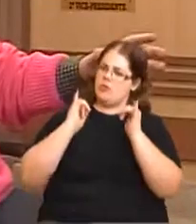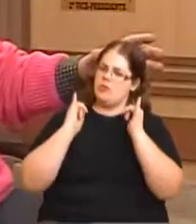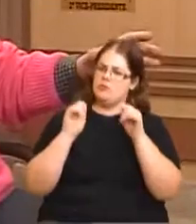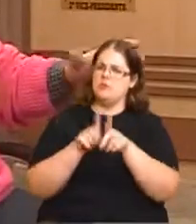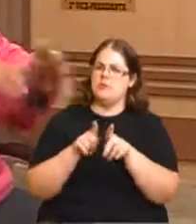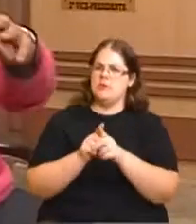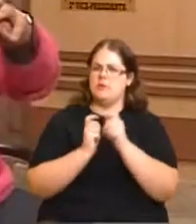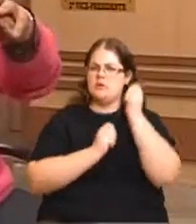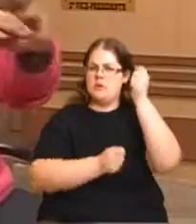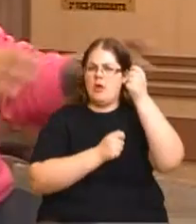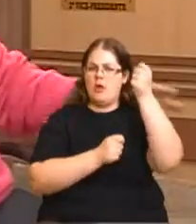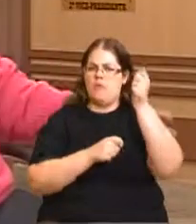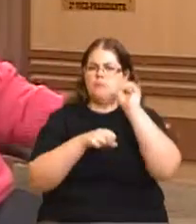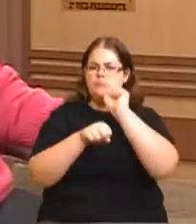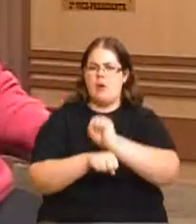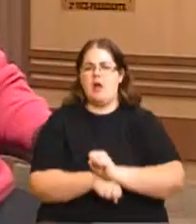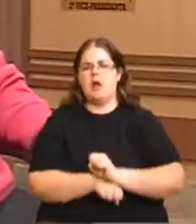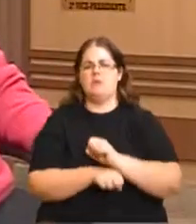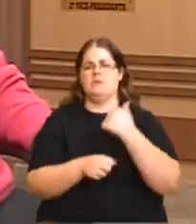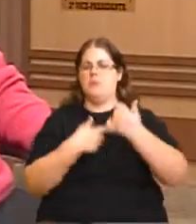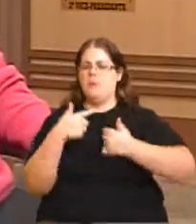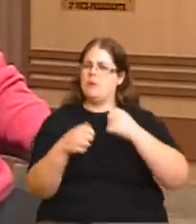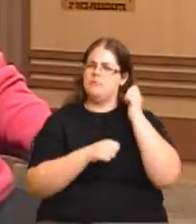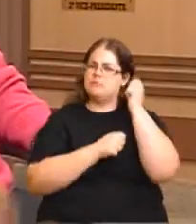rodoviários parando, manifestação,